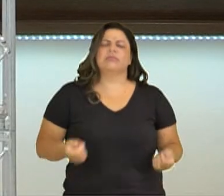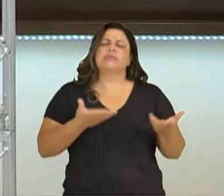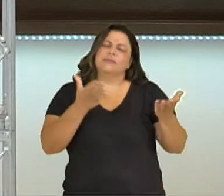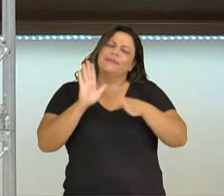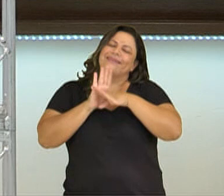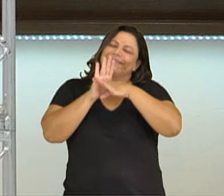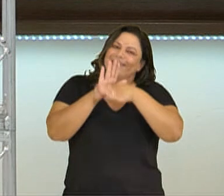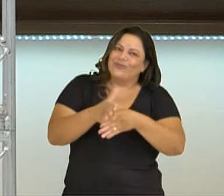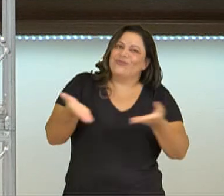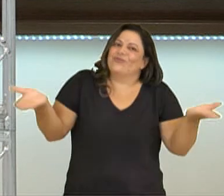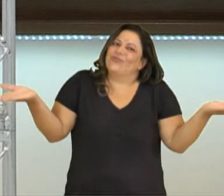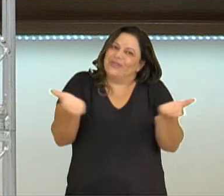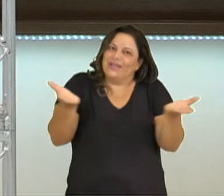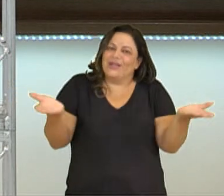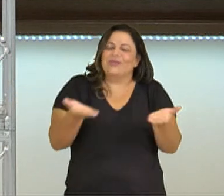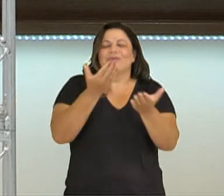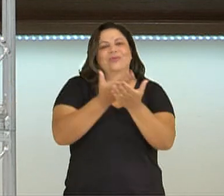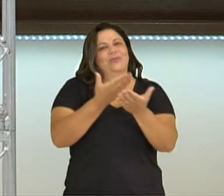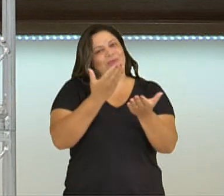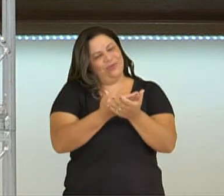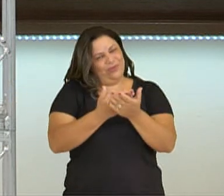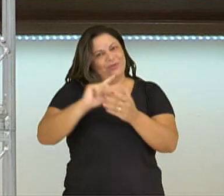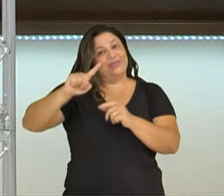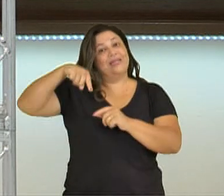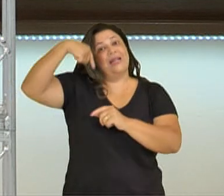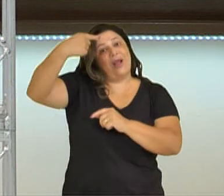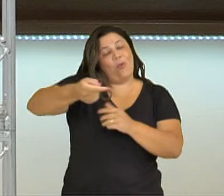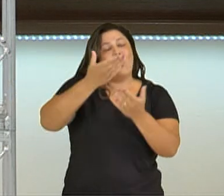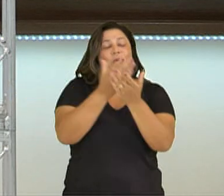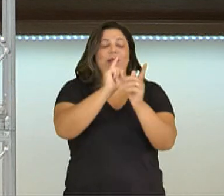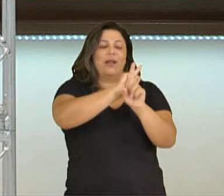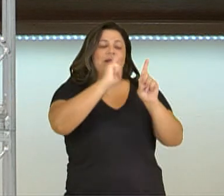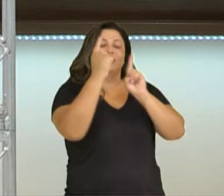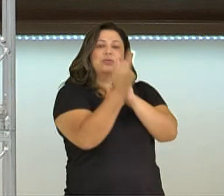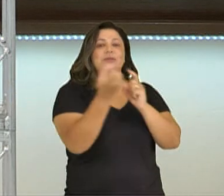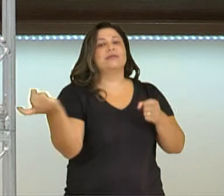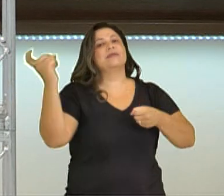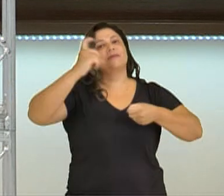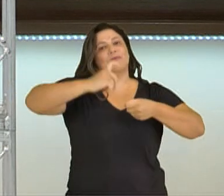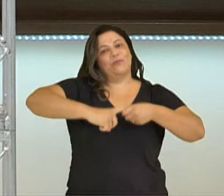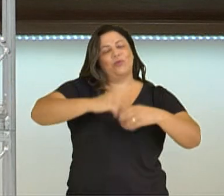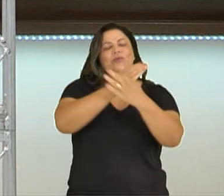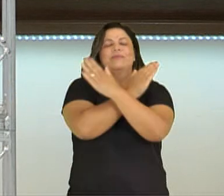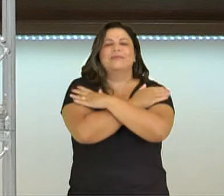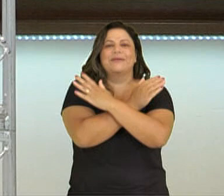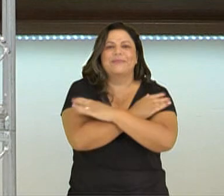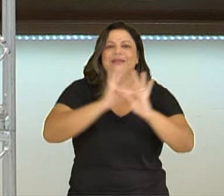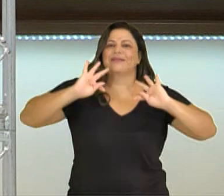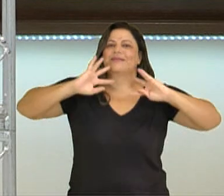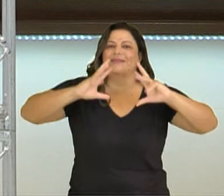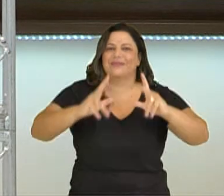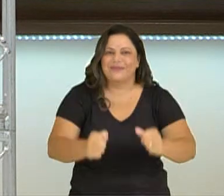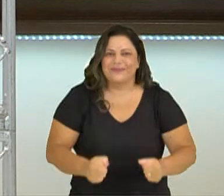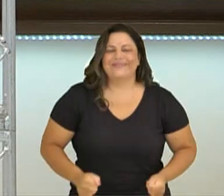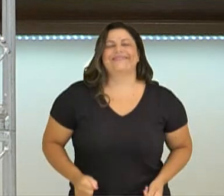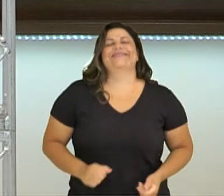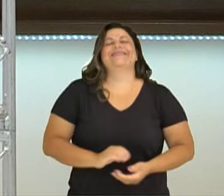contribuído na aula de hoje com vocês. Numa próxima aula de geografia voltamos. Um abraço a todos e até lá.